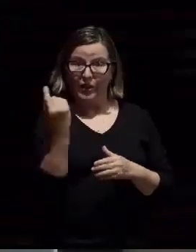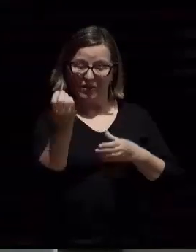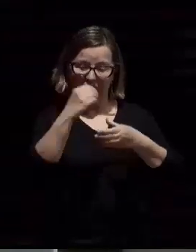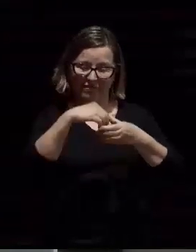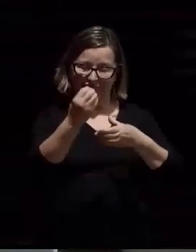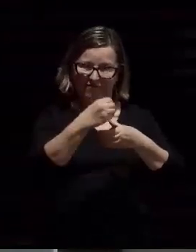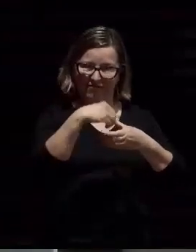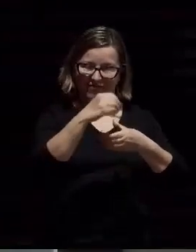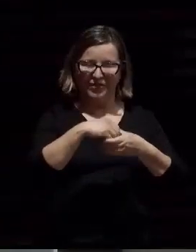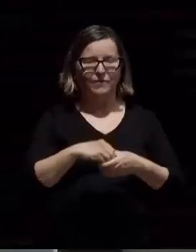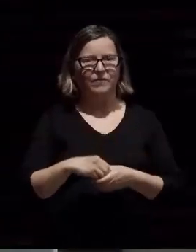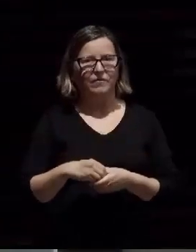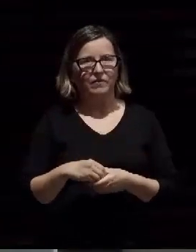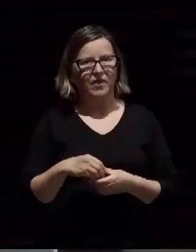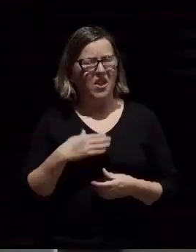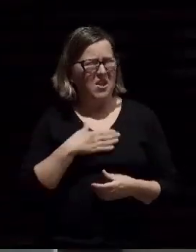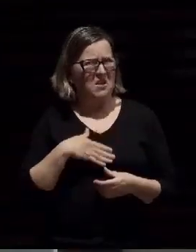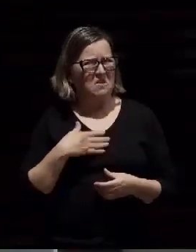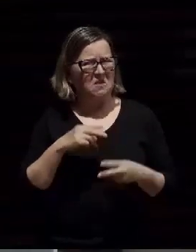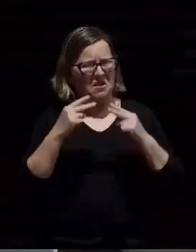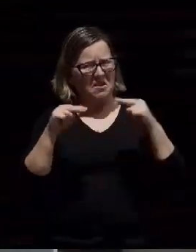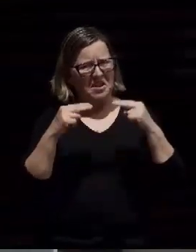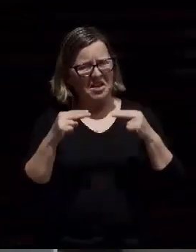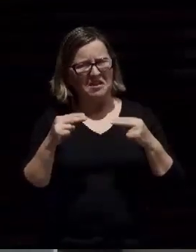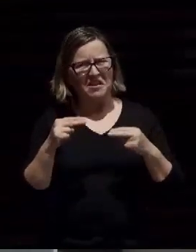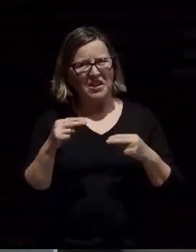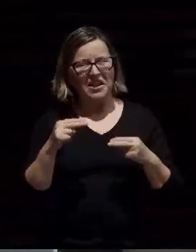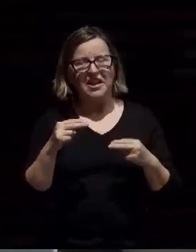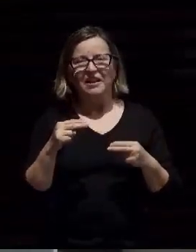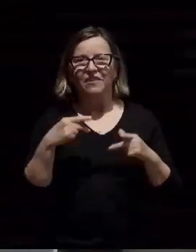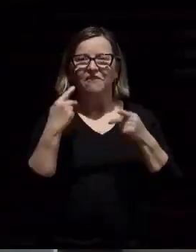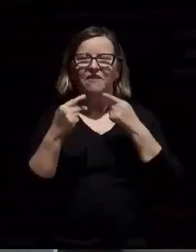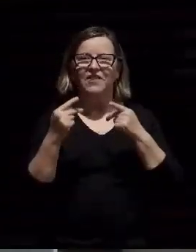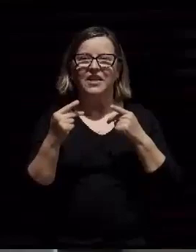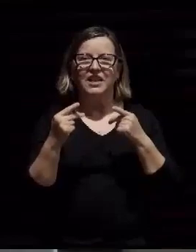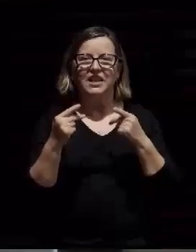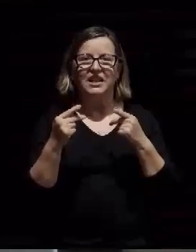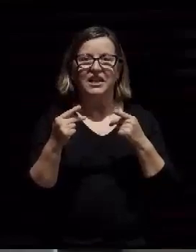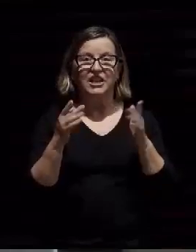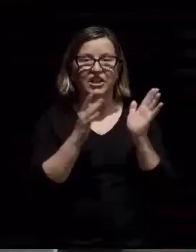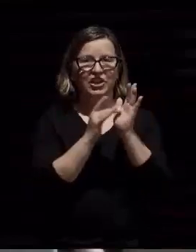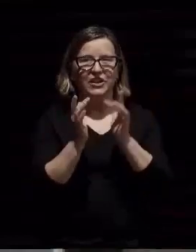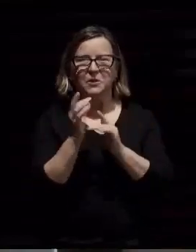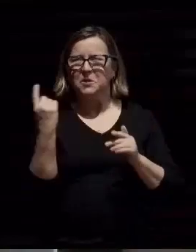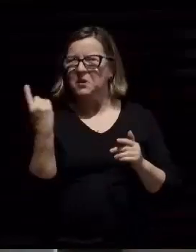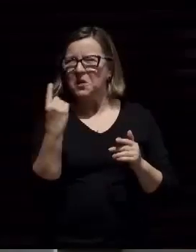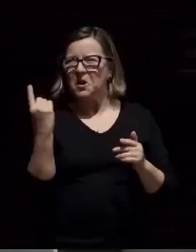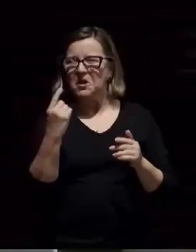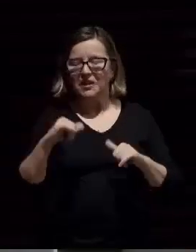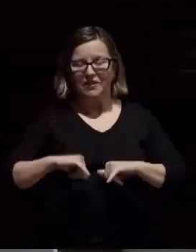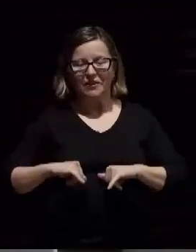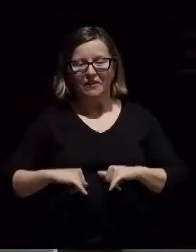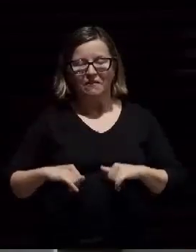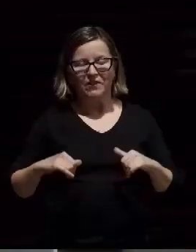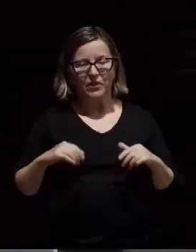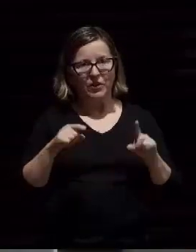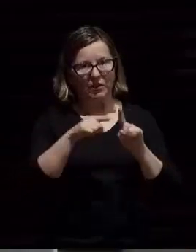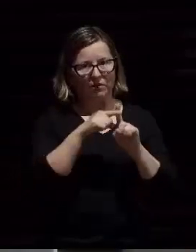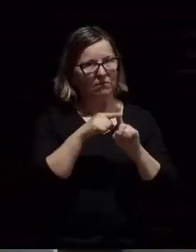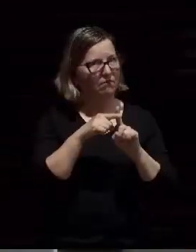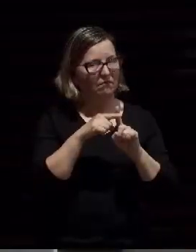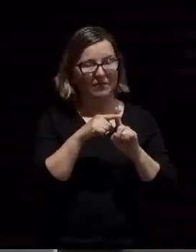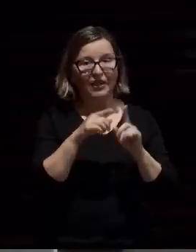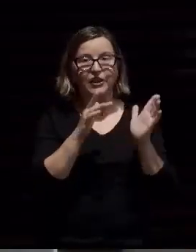hino, sozinho foi que meu Jesus sofreu ali na cruz. Ele não estava sozinho, não.